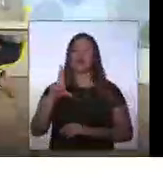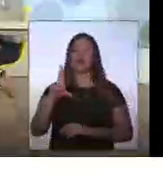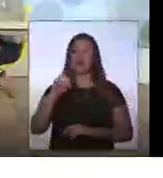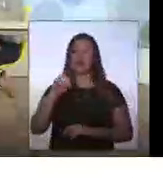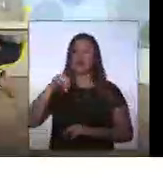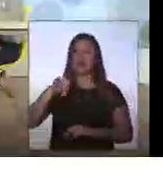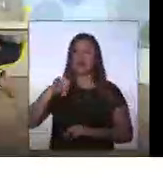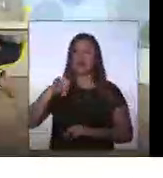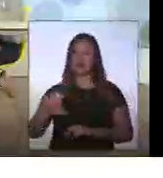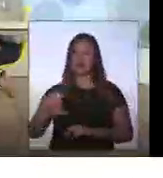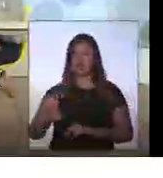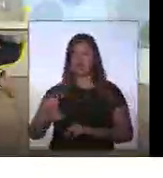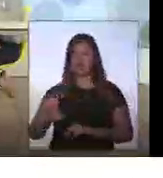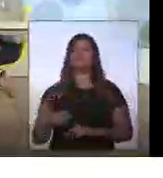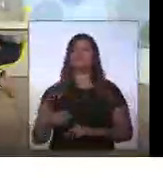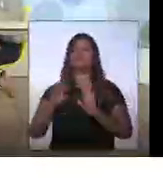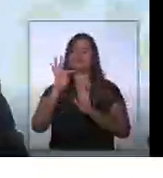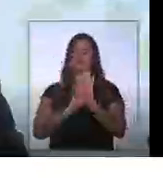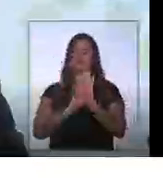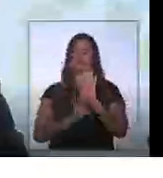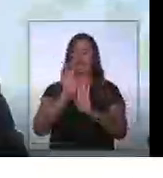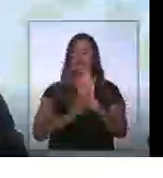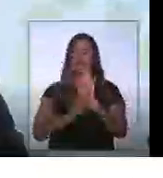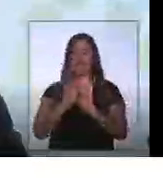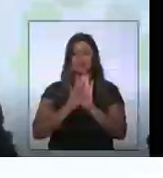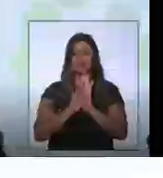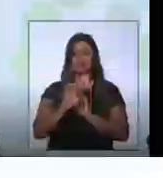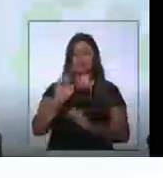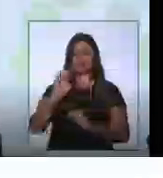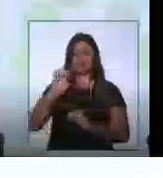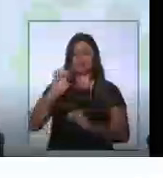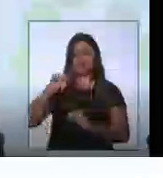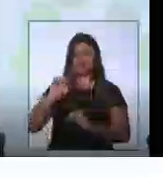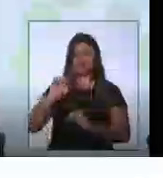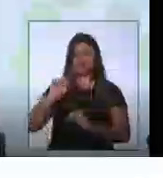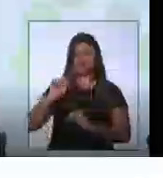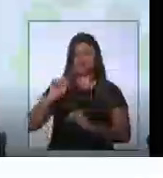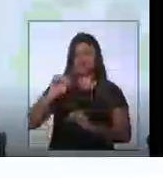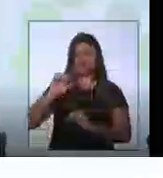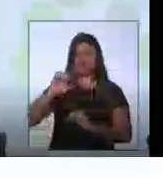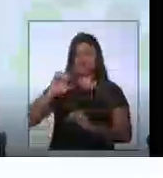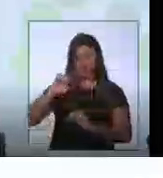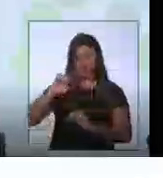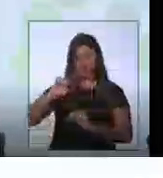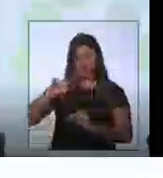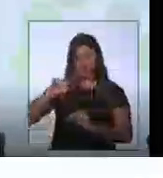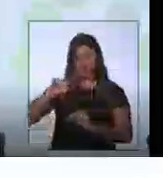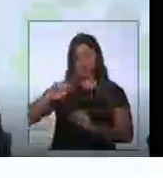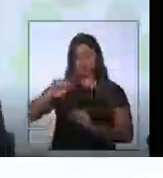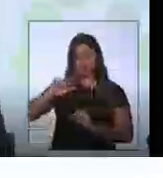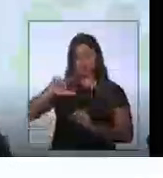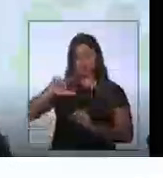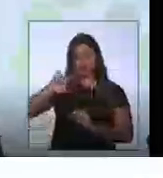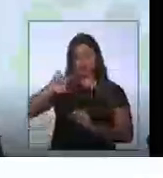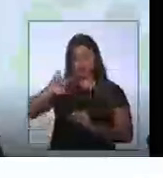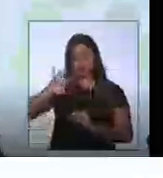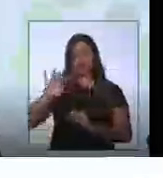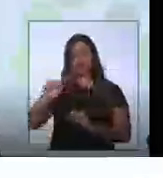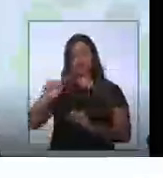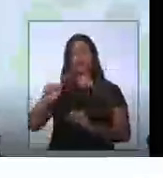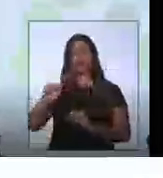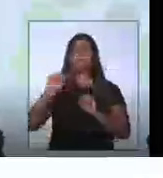Textos sensacionalistas podem ser considerados fake news? Textos sensacionalistas? Olha,